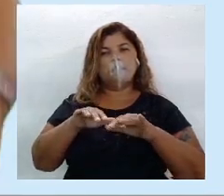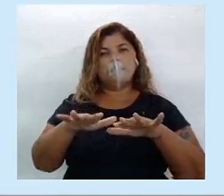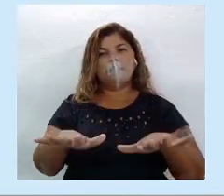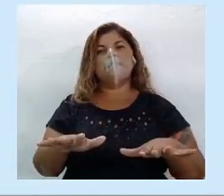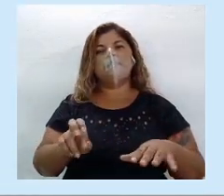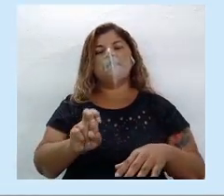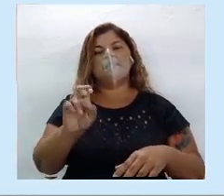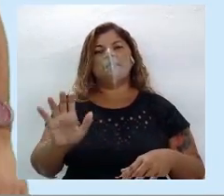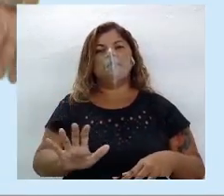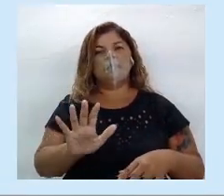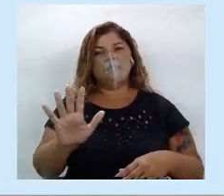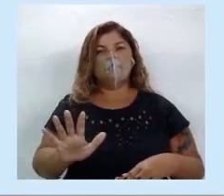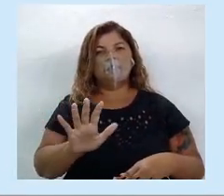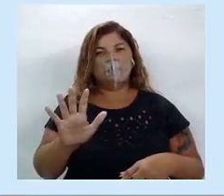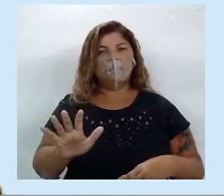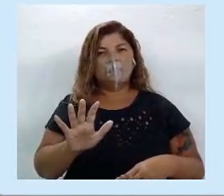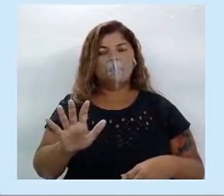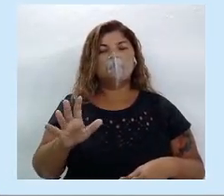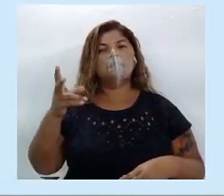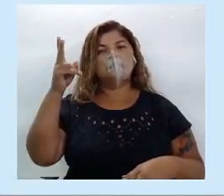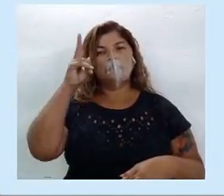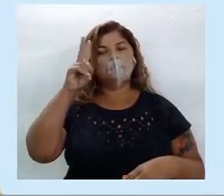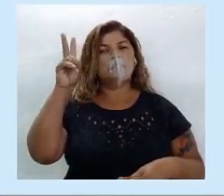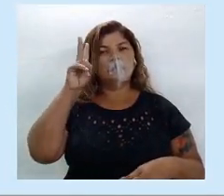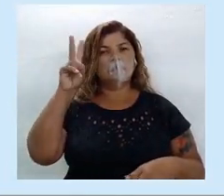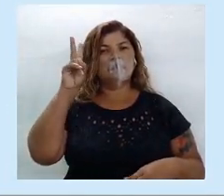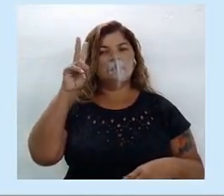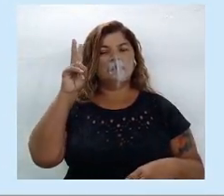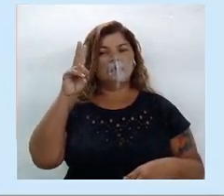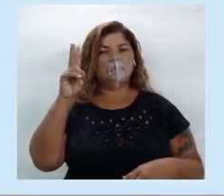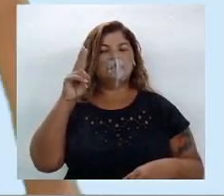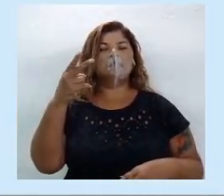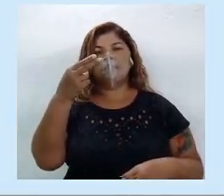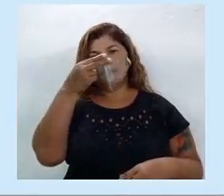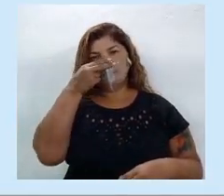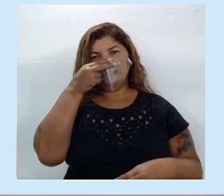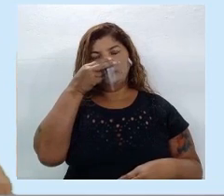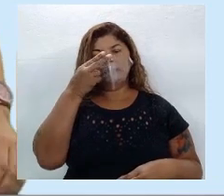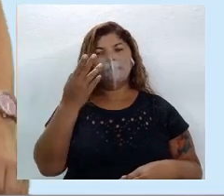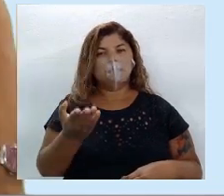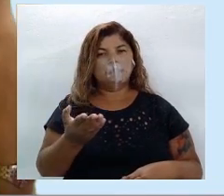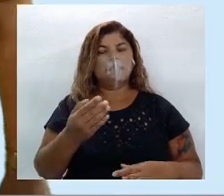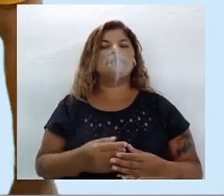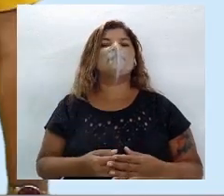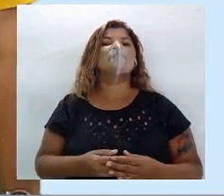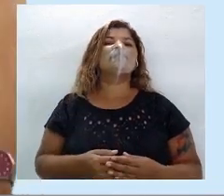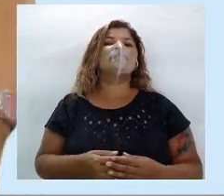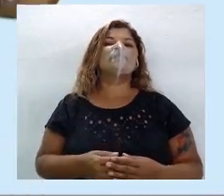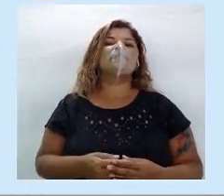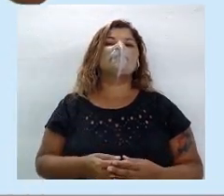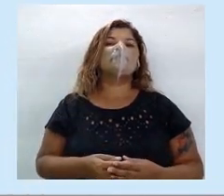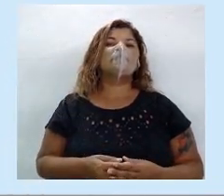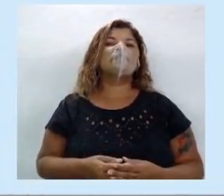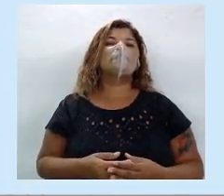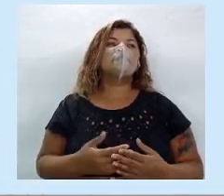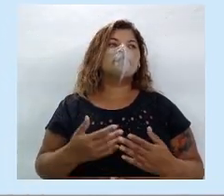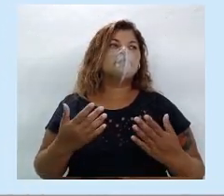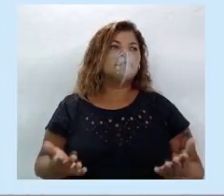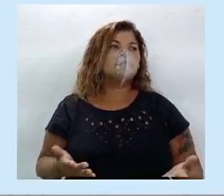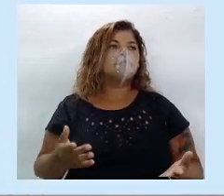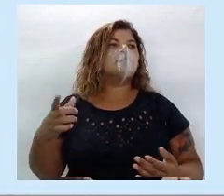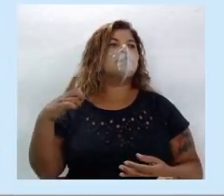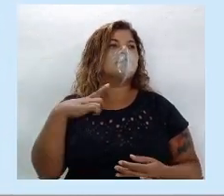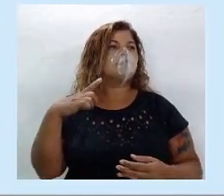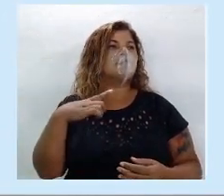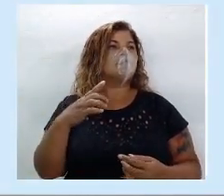o Nordeste, vejam só a história, as origens do protestantismo. Então, vamos lá adiante. E agora,